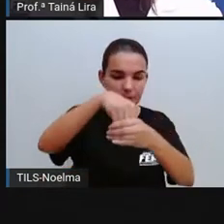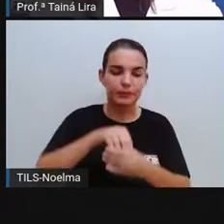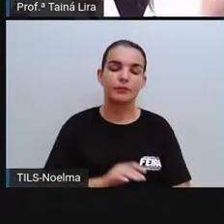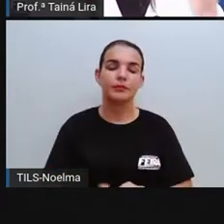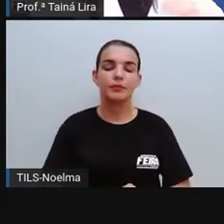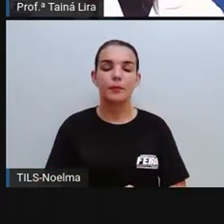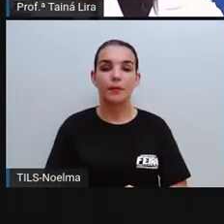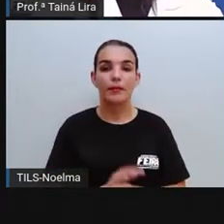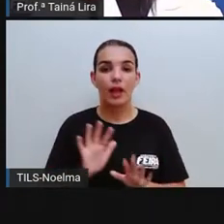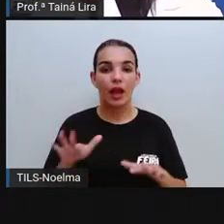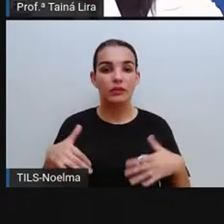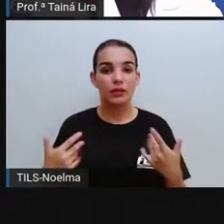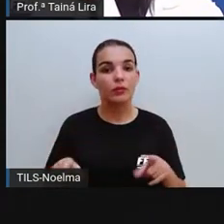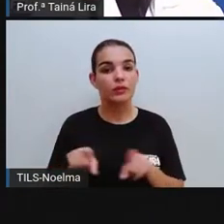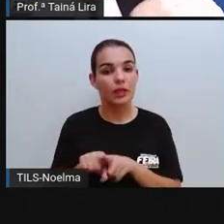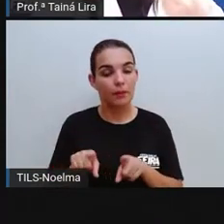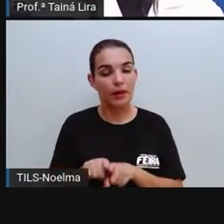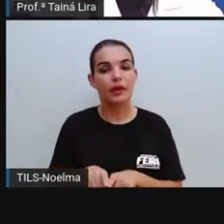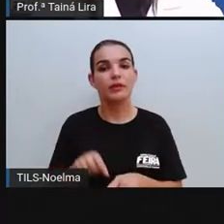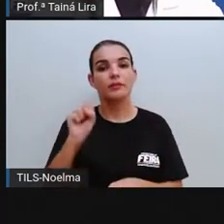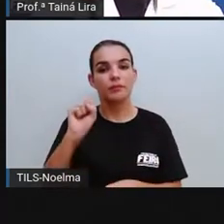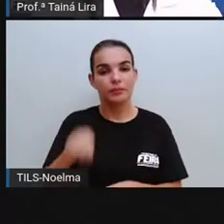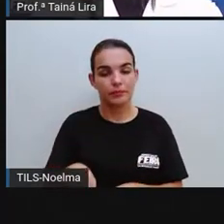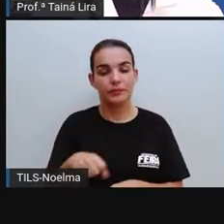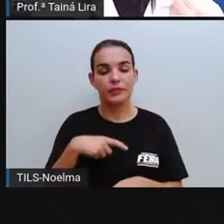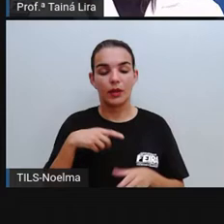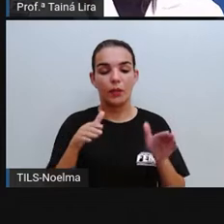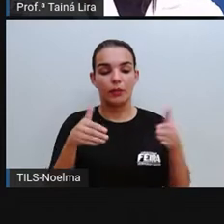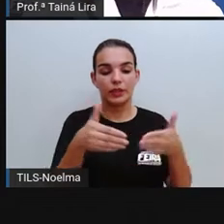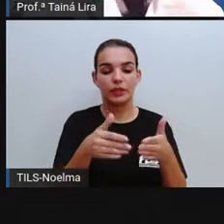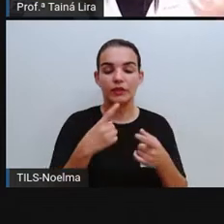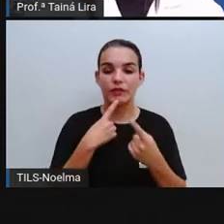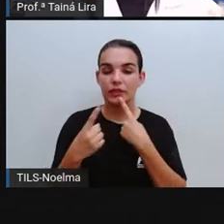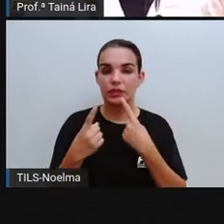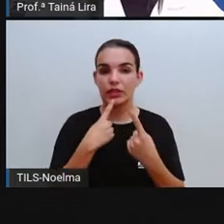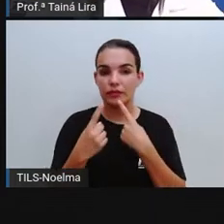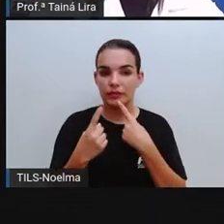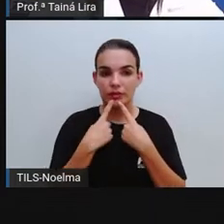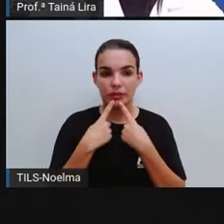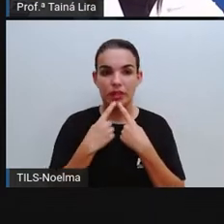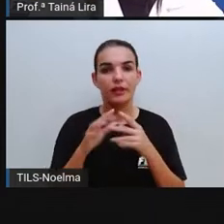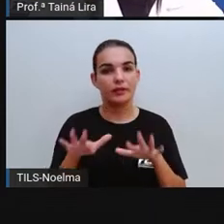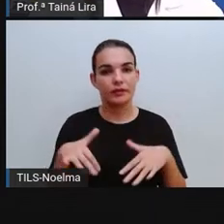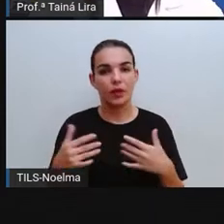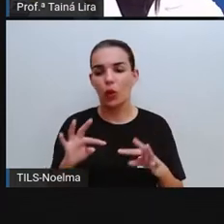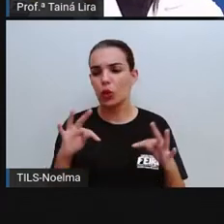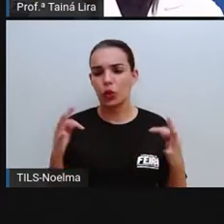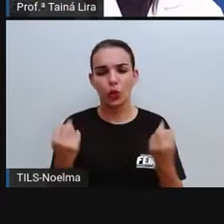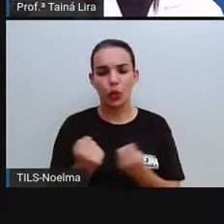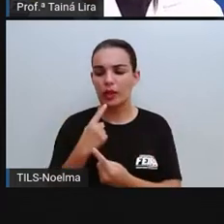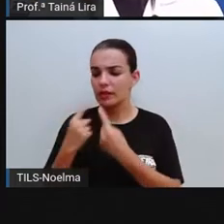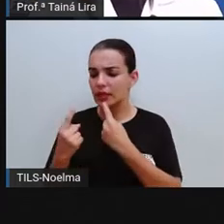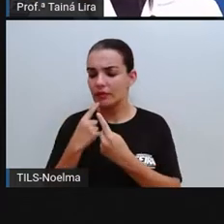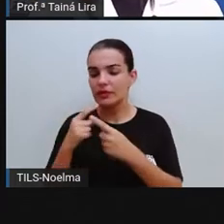isso que a entrevista serve, tá? Então toda entrevista tem um objetivo,